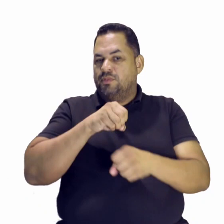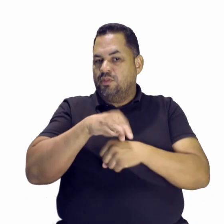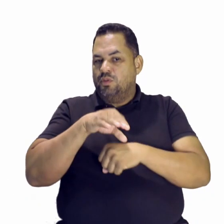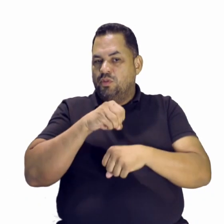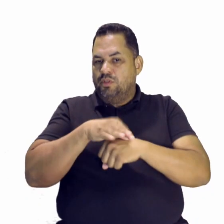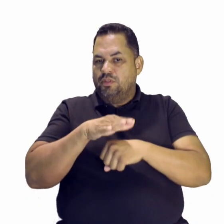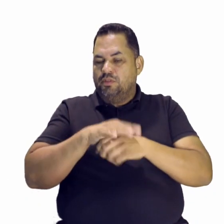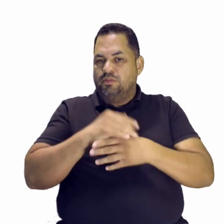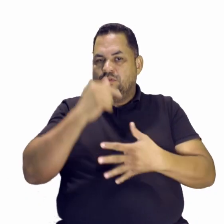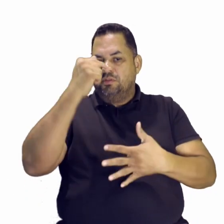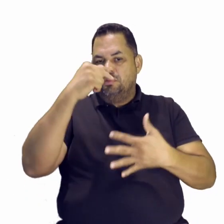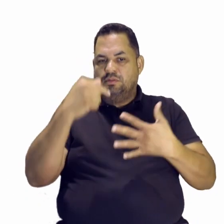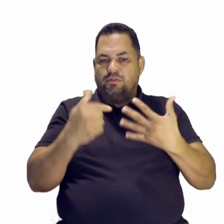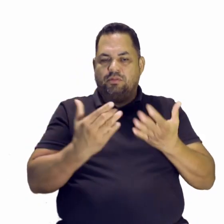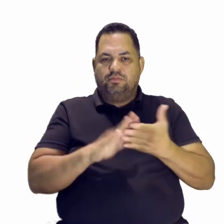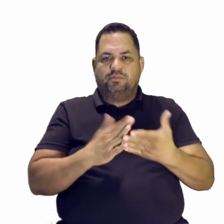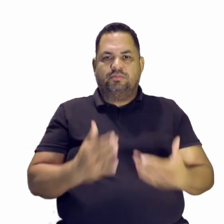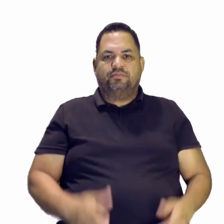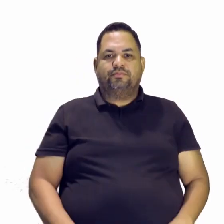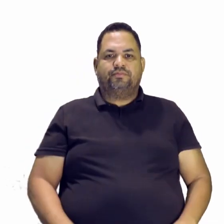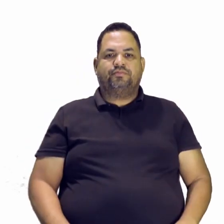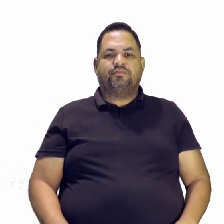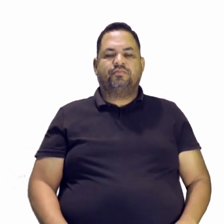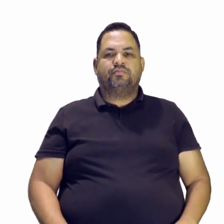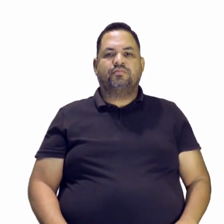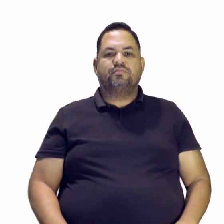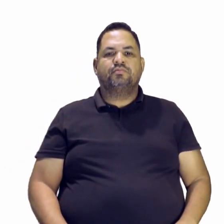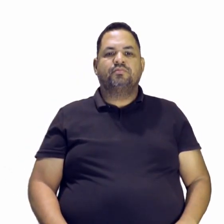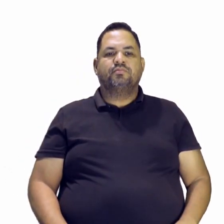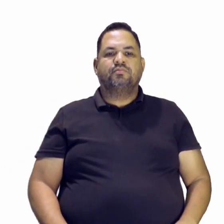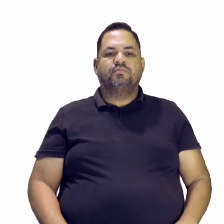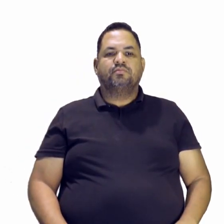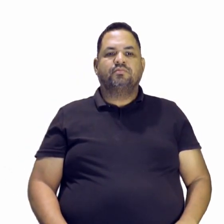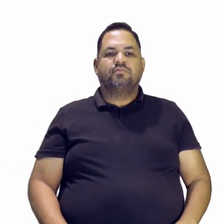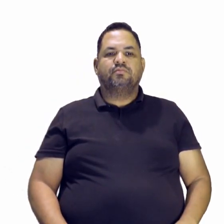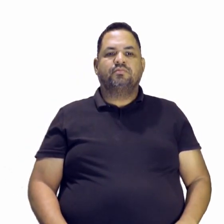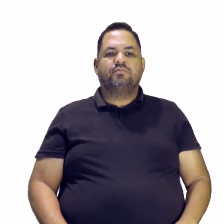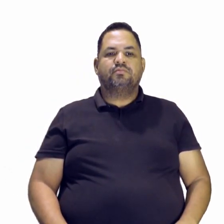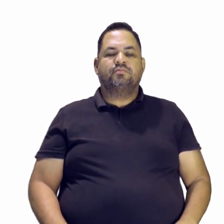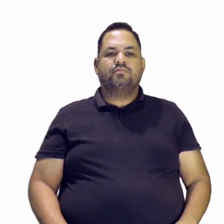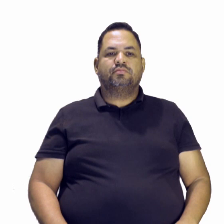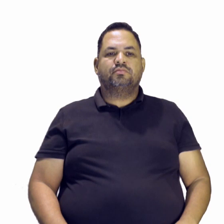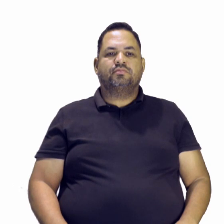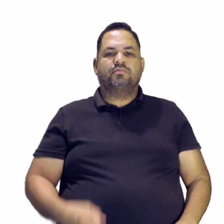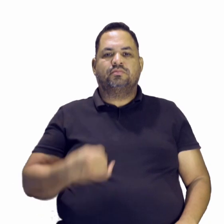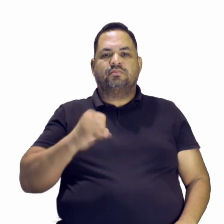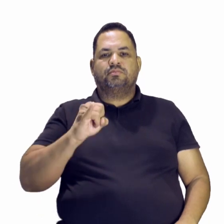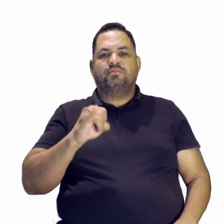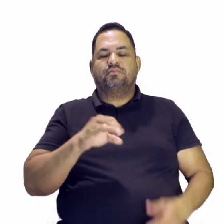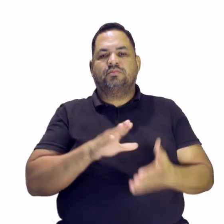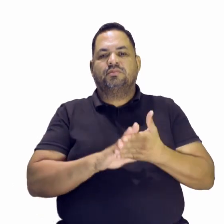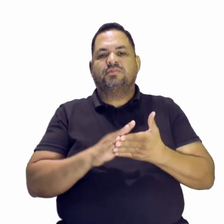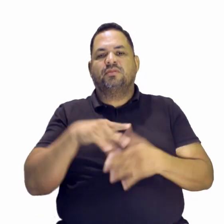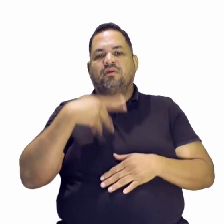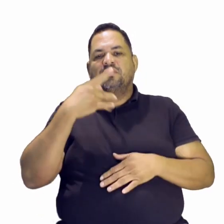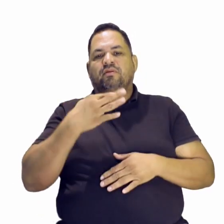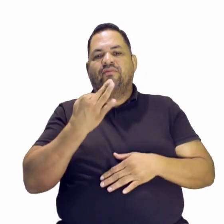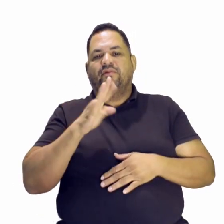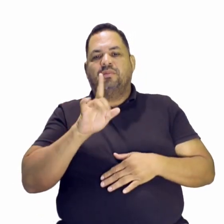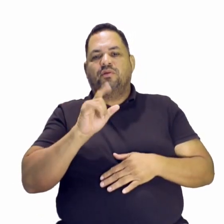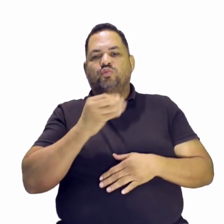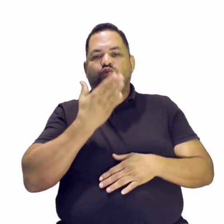na tarja verde que a gente falou do desempenho de endurance, né? Então, claro, se eu estou falando de fibra do tipo 1 e eu estou falando